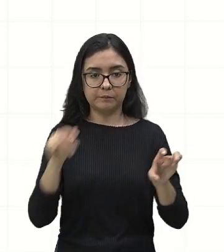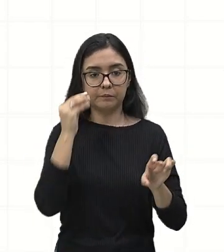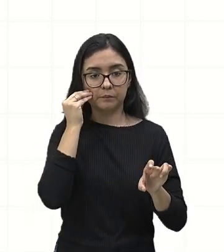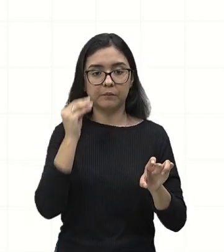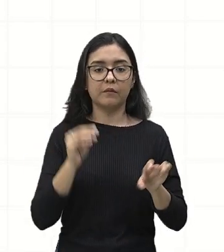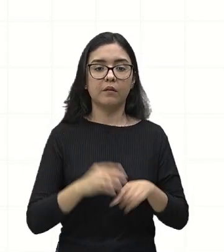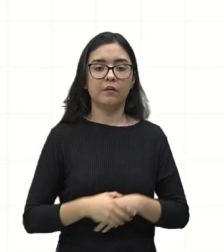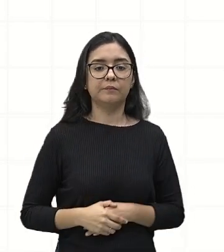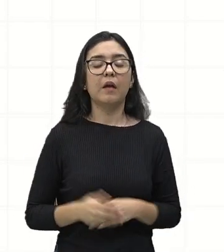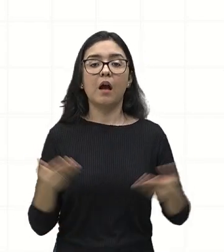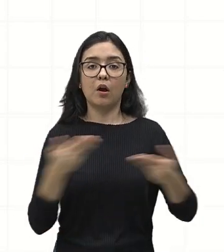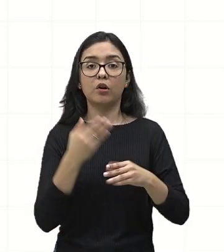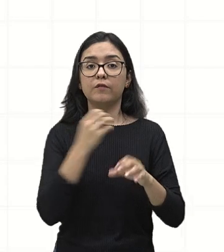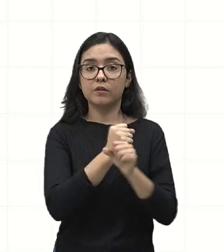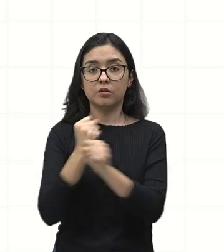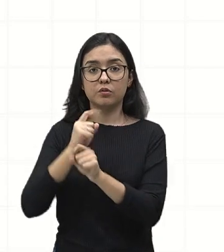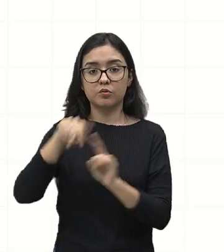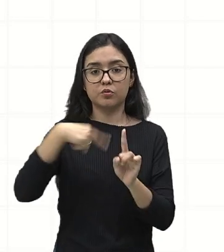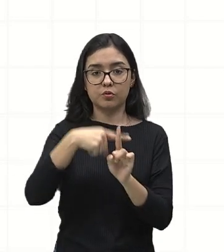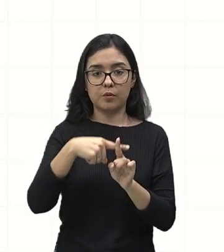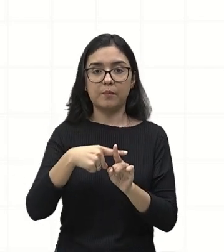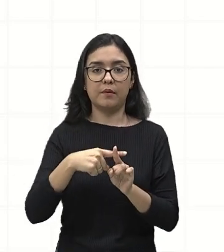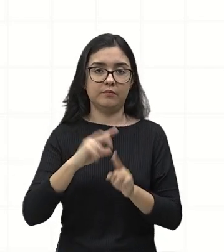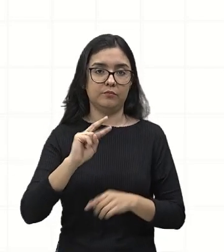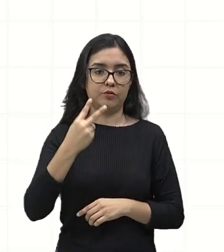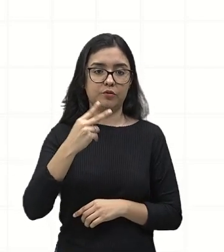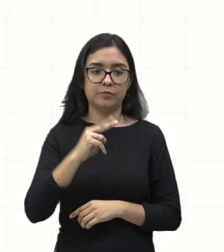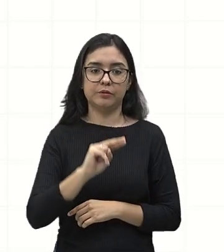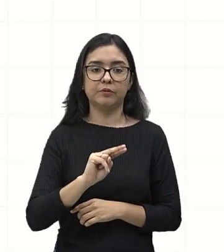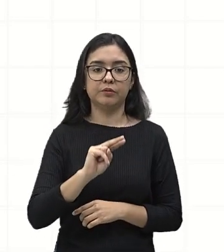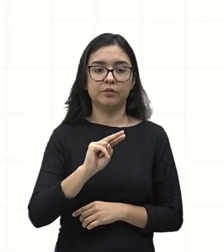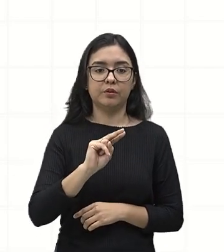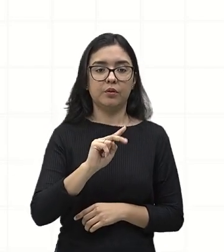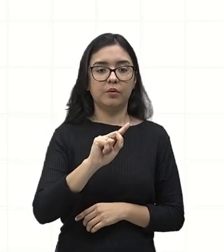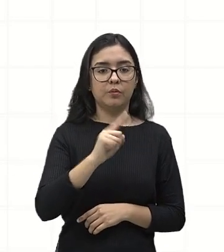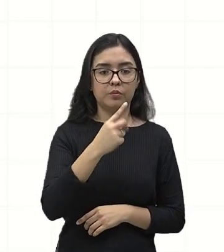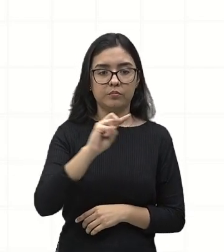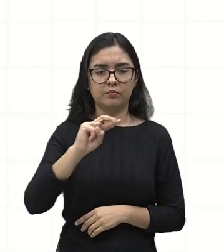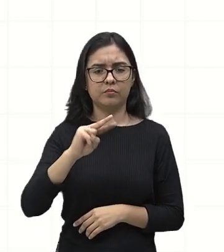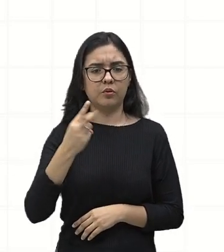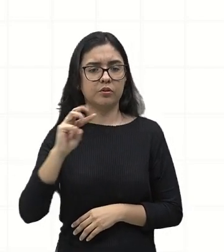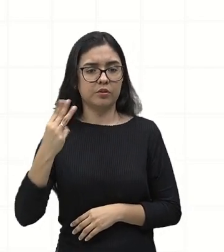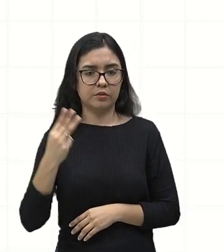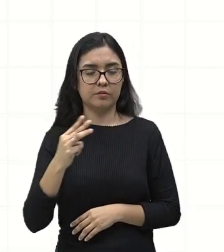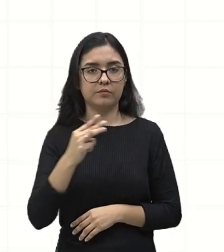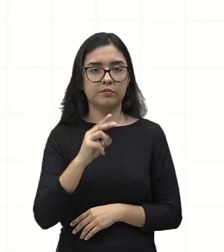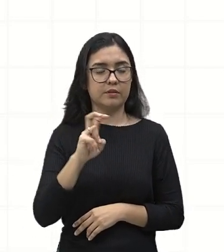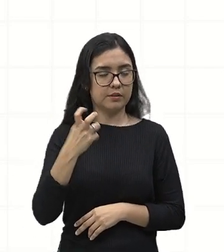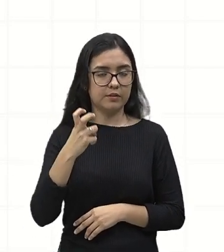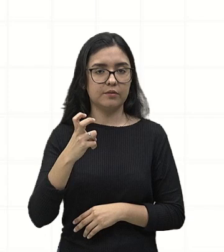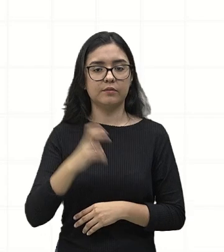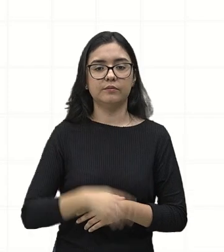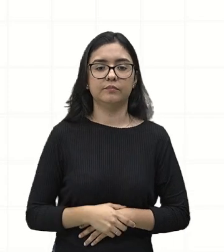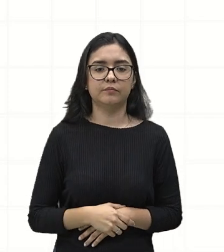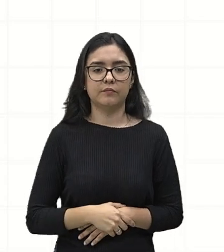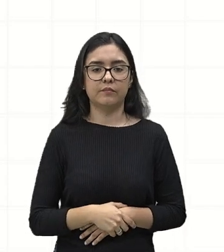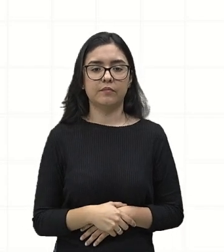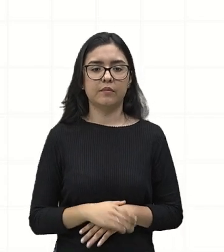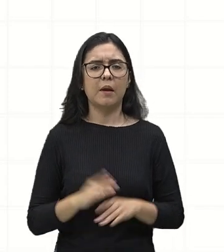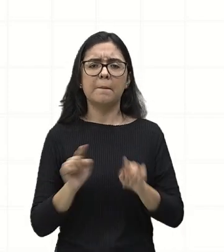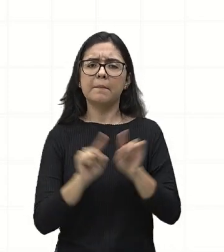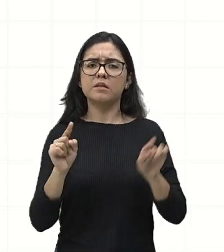e soma os expoentes. Ah, professor, e de onde que saiu esse